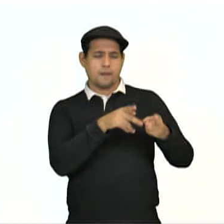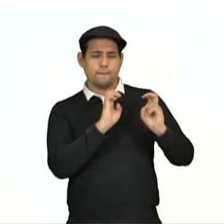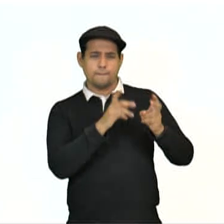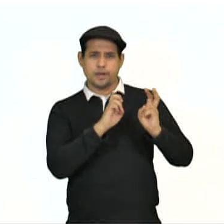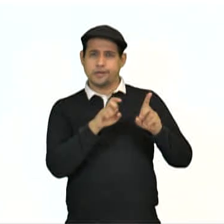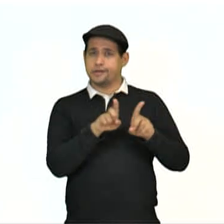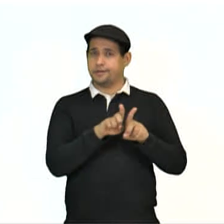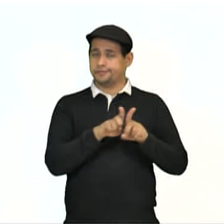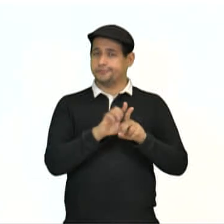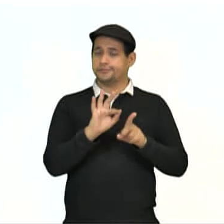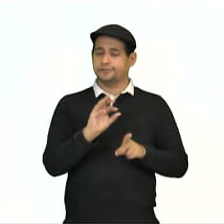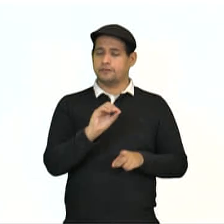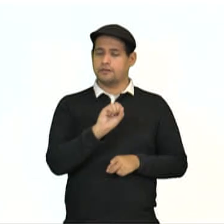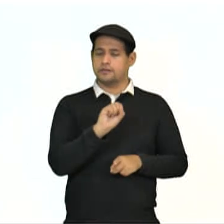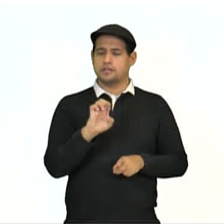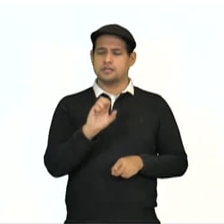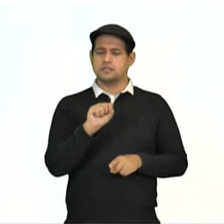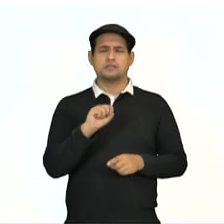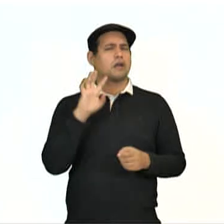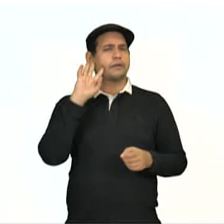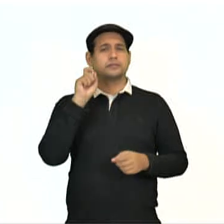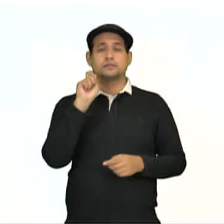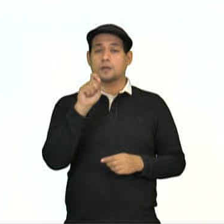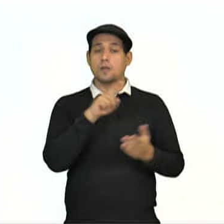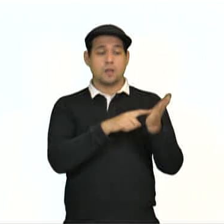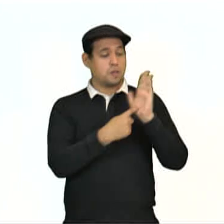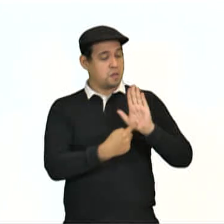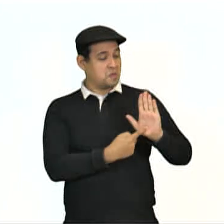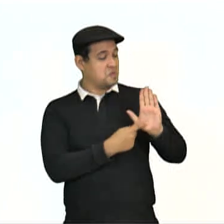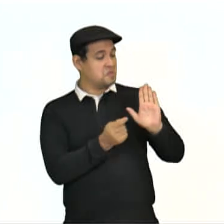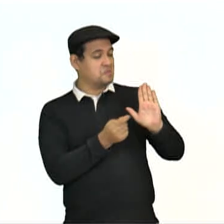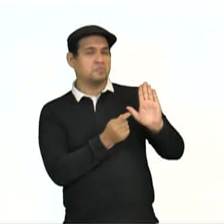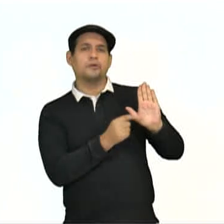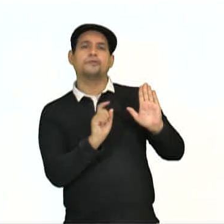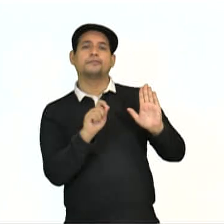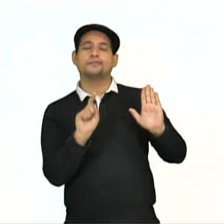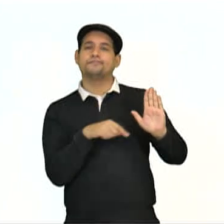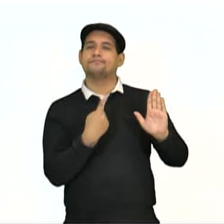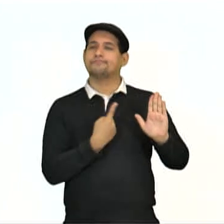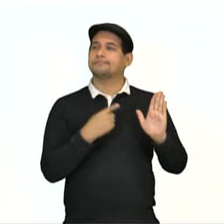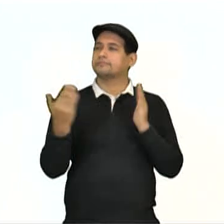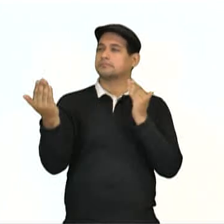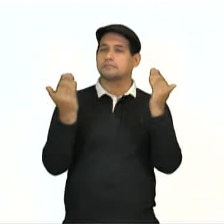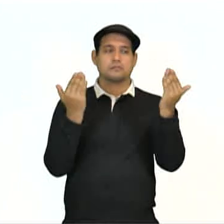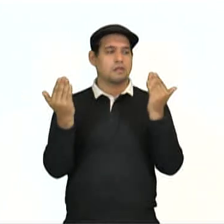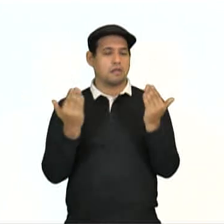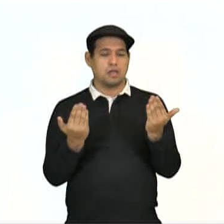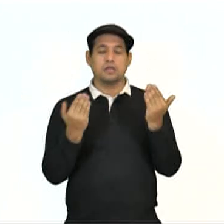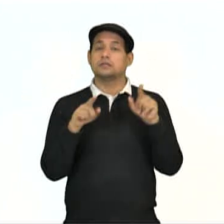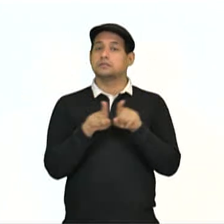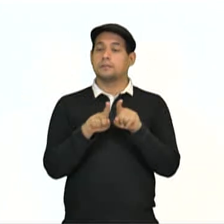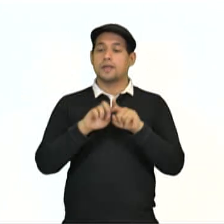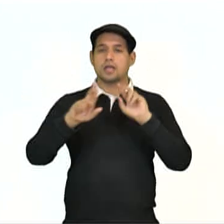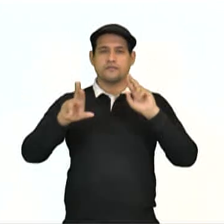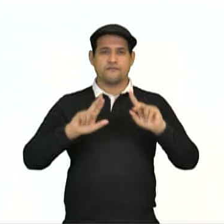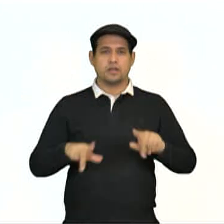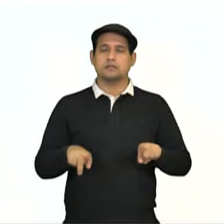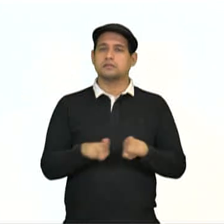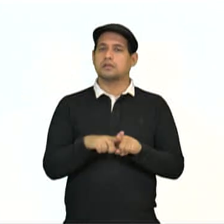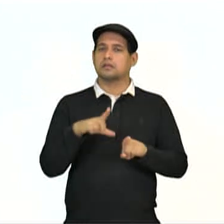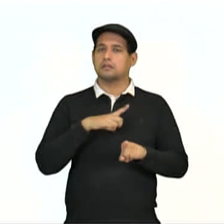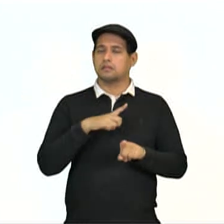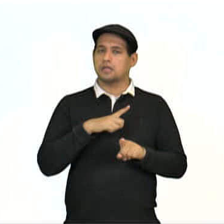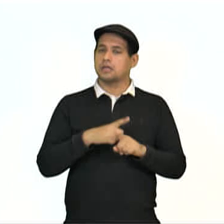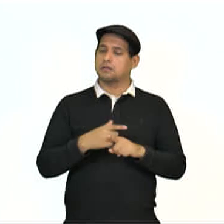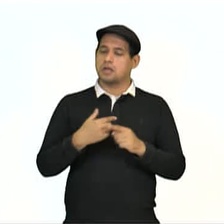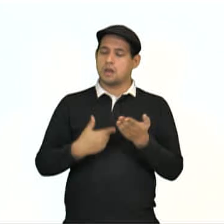nos fósseis, por exemplo, elas, né, mostram aí pra gente semelhanças e diferenças entre seres